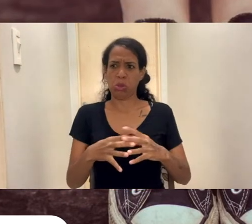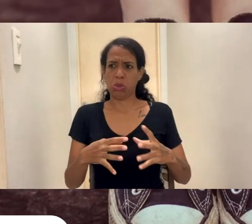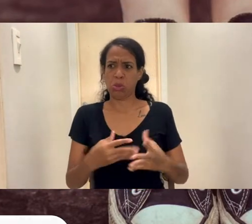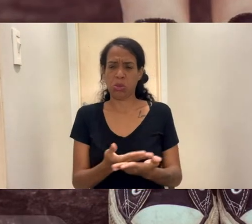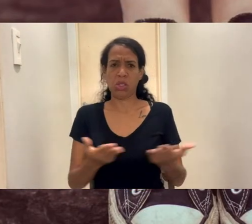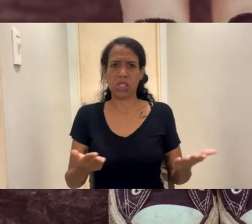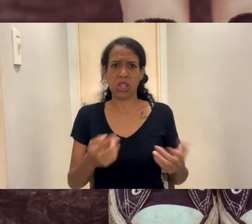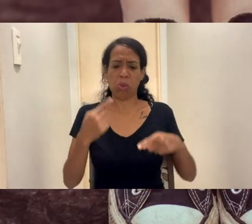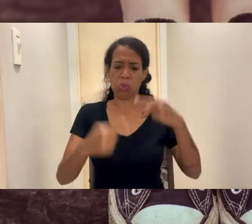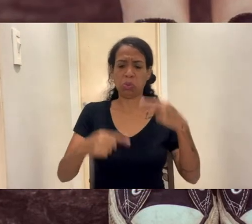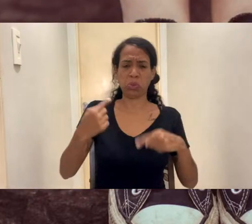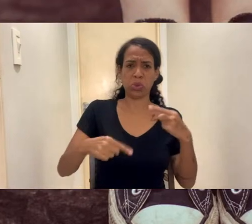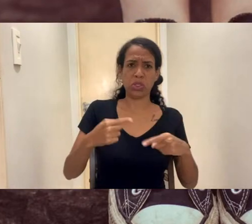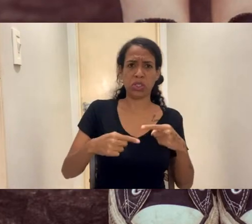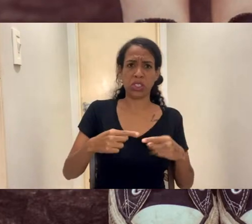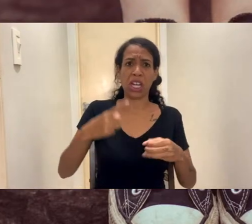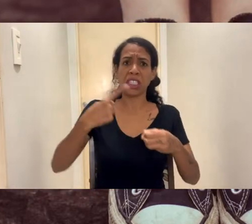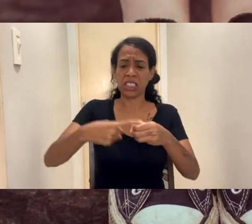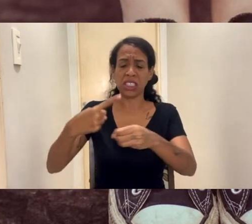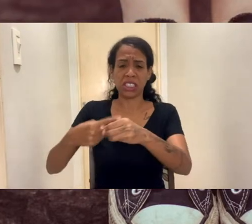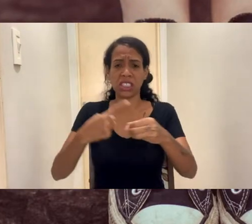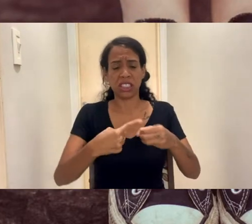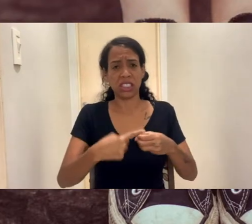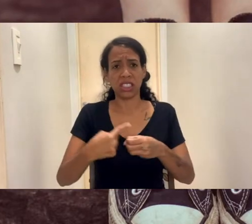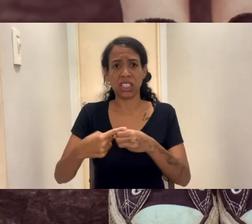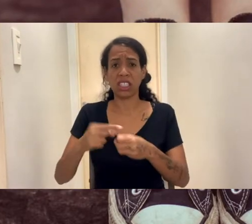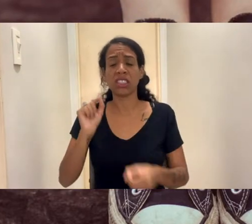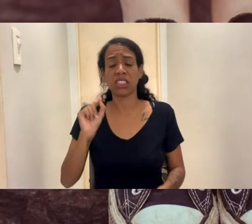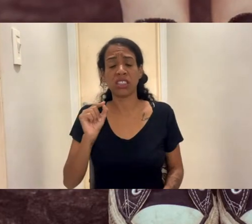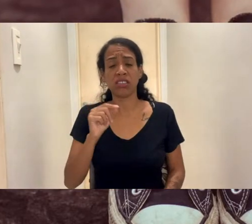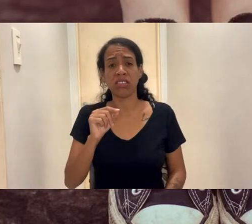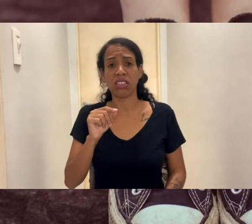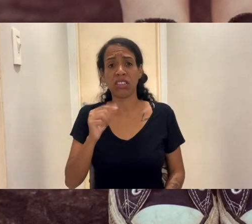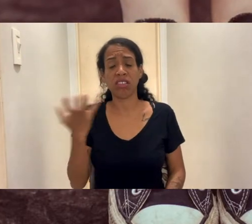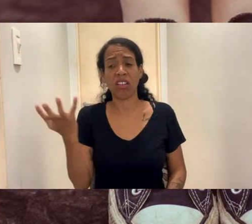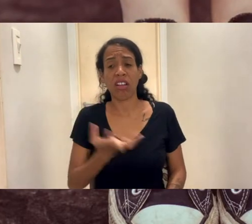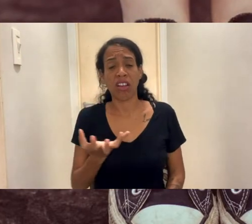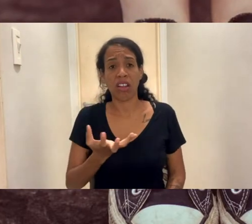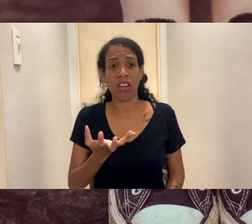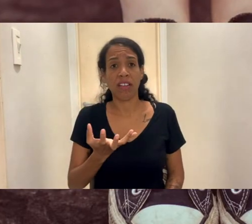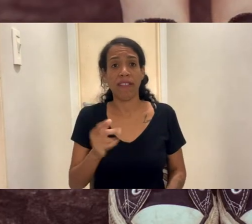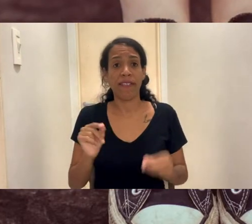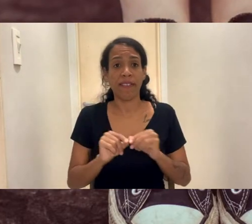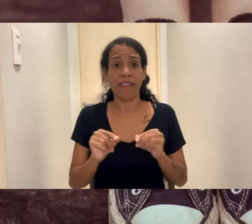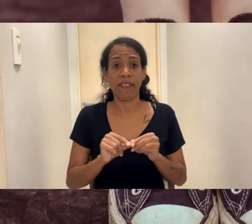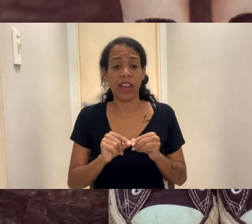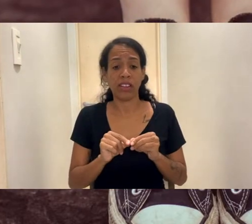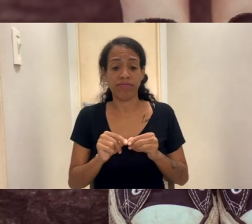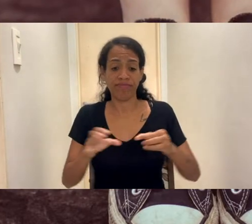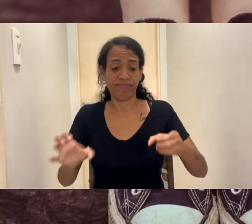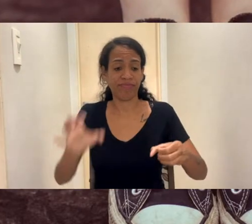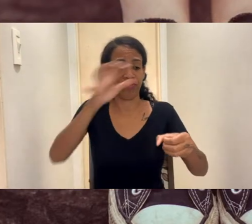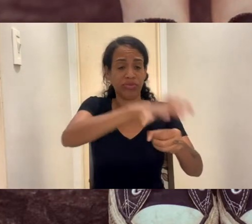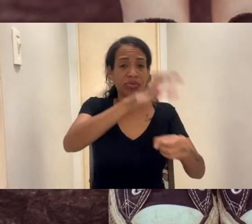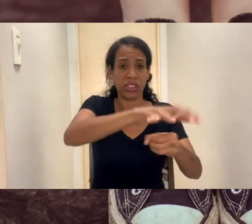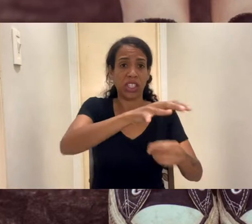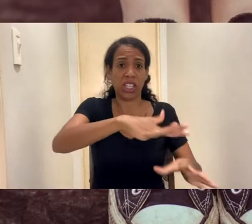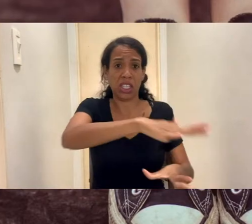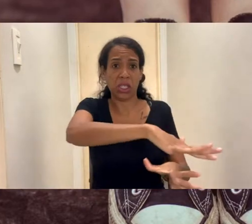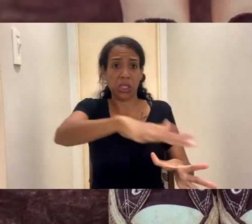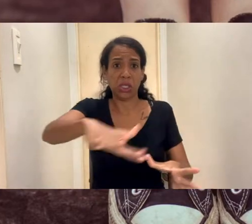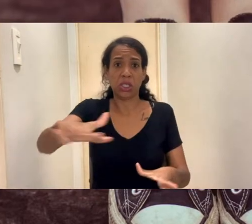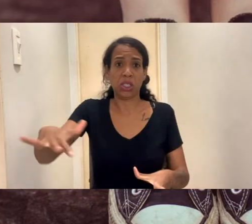muitas políticas de Estado, né, que querem agir sobre esses adolescentes justamente como forma